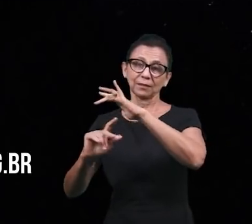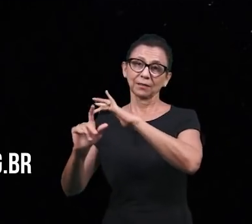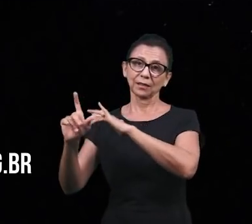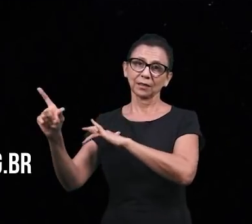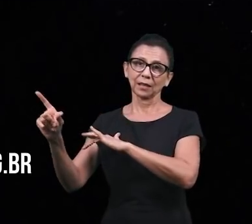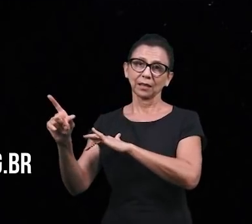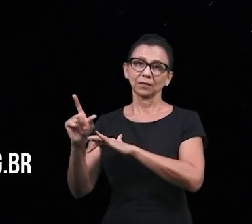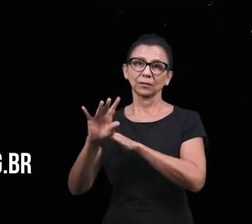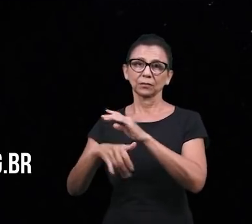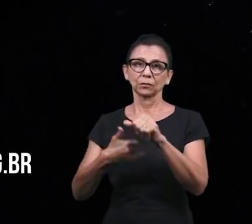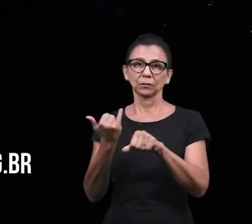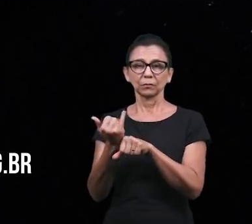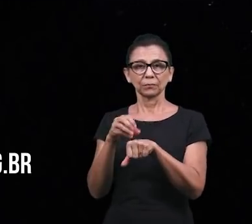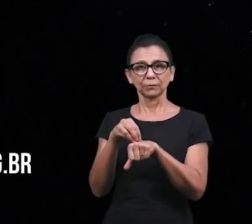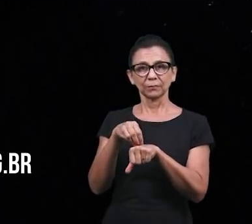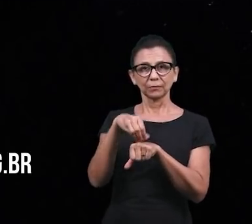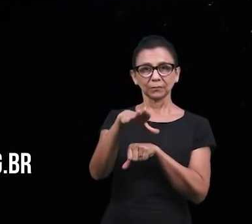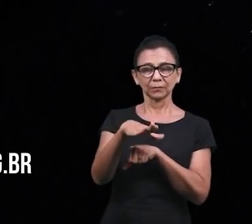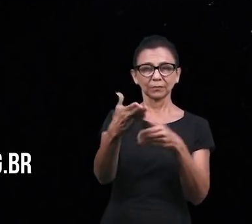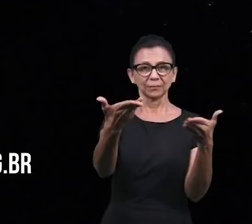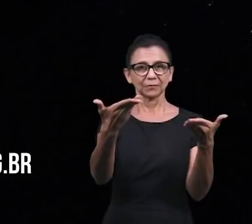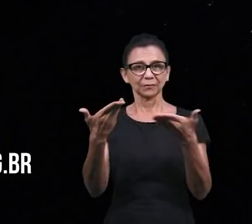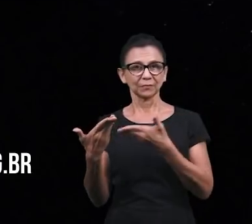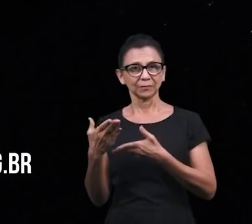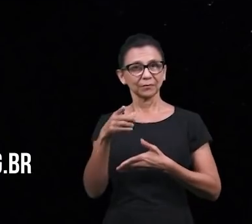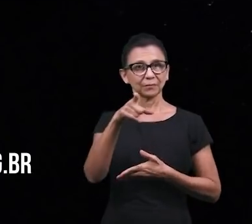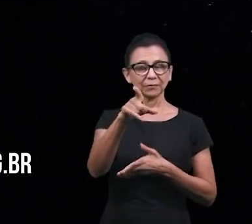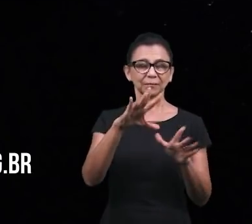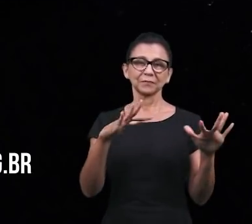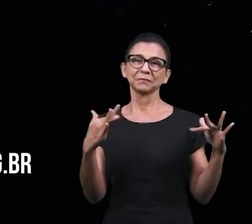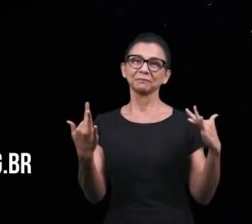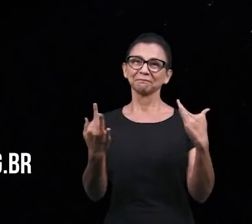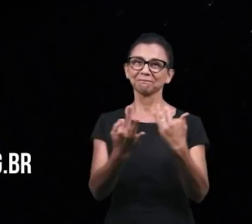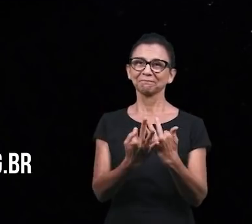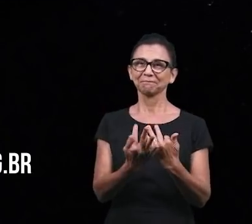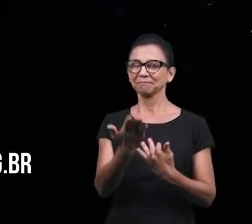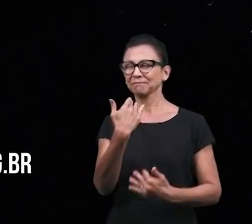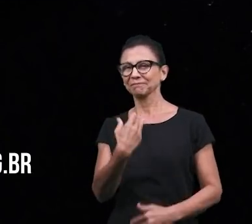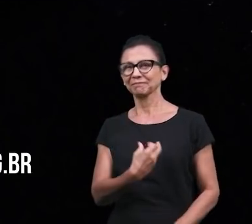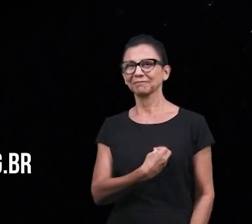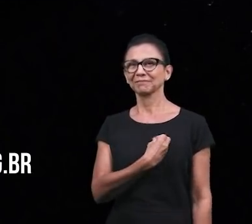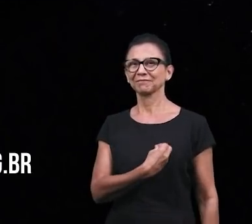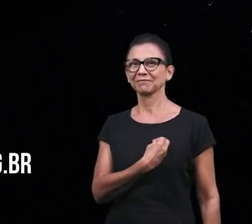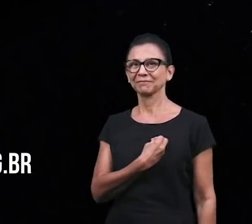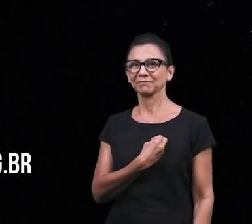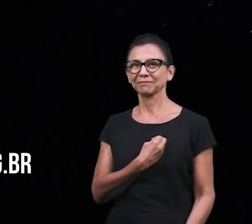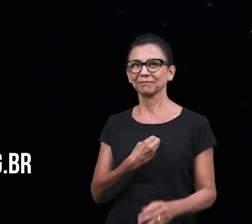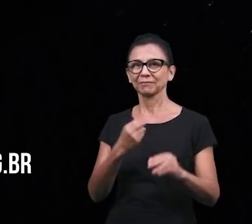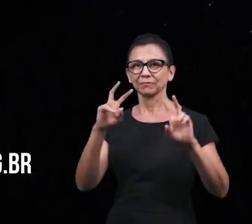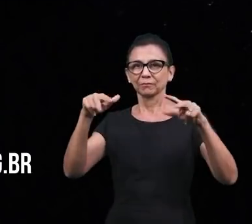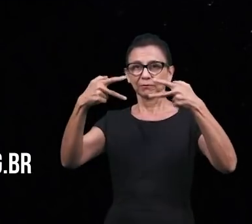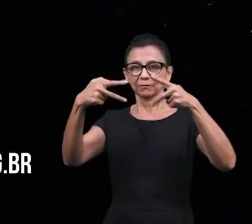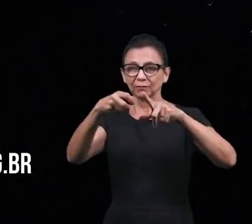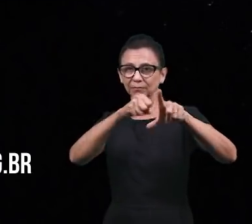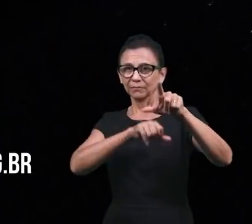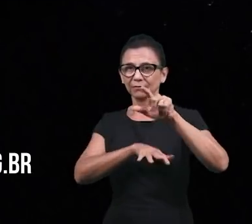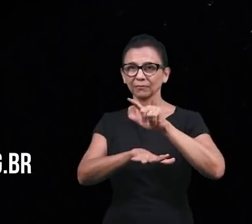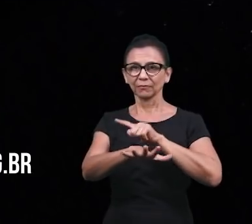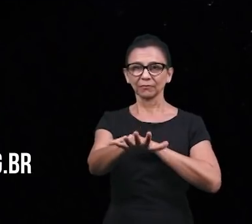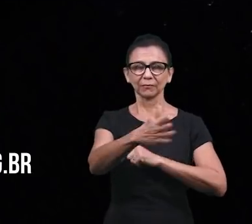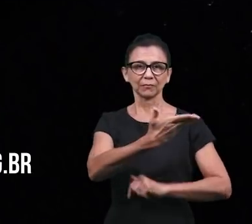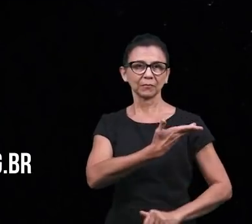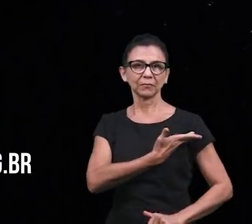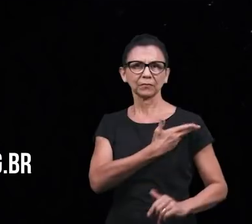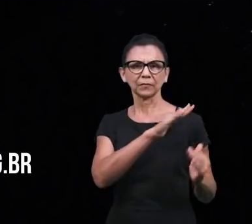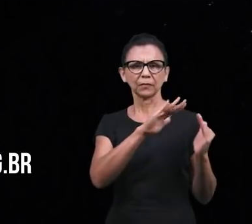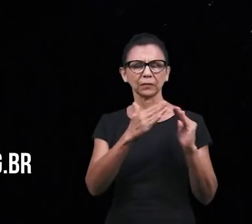Eterno, transmitido por esse canal. Convidamos você e sua família para participarem. Compartilhe esse link, passe para